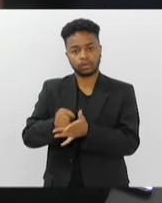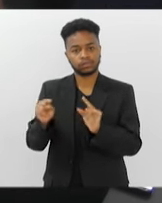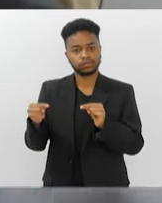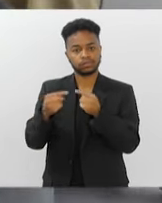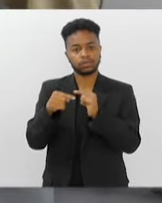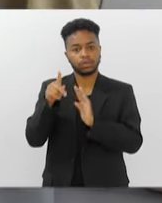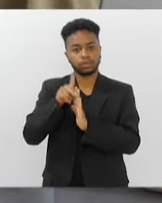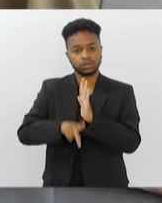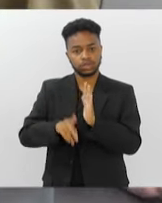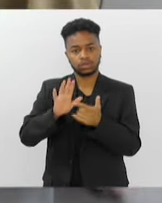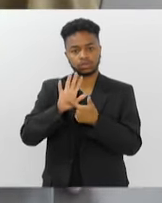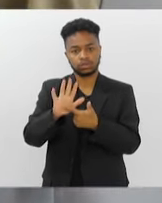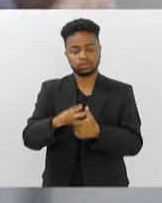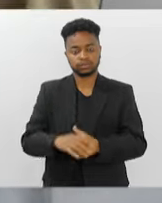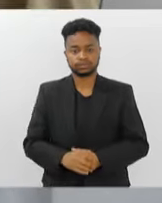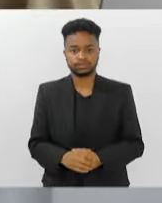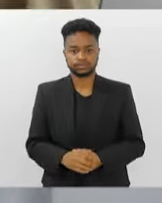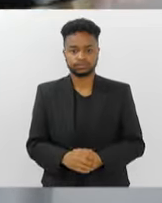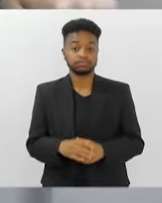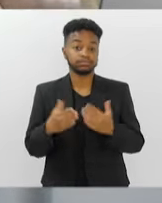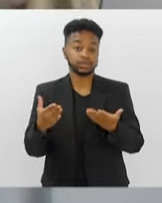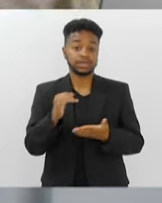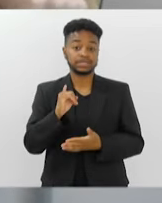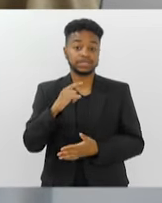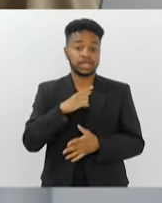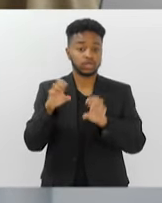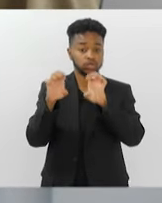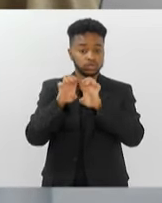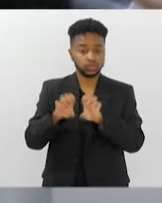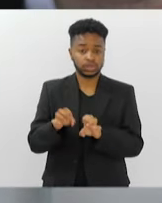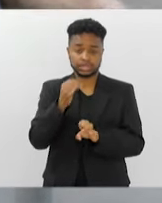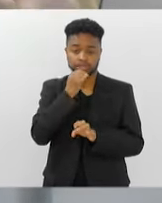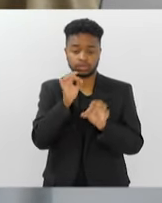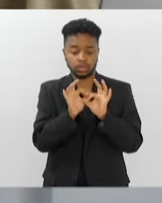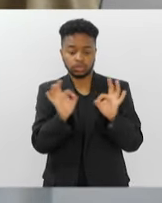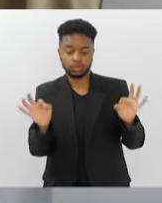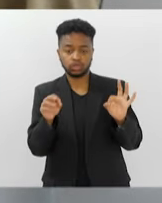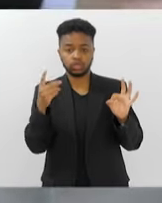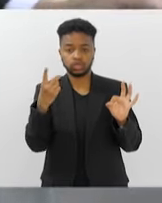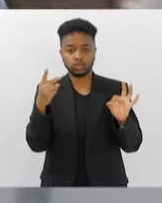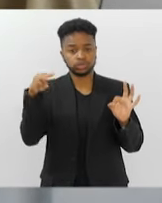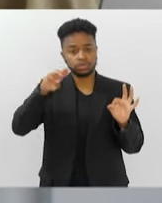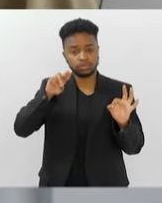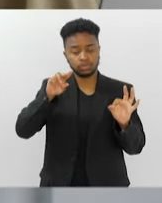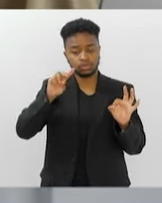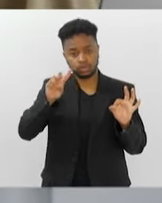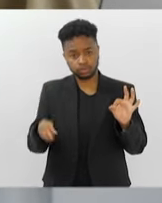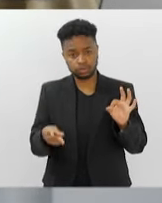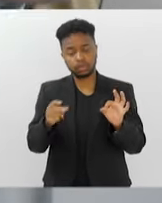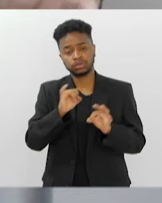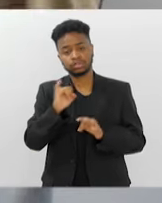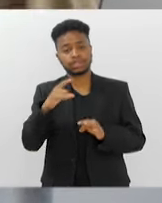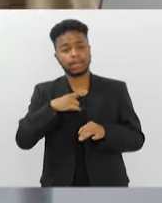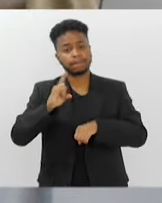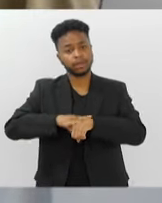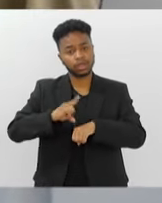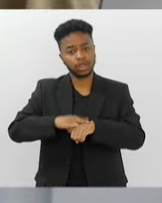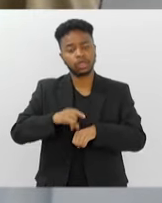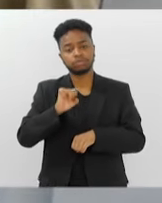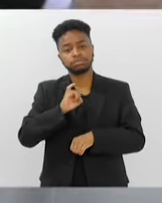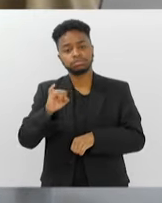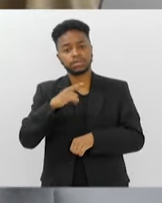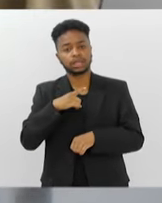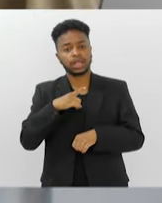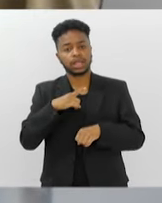projeto que tá sendo apresentado se tem se tem estrutura de 2000 M se vai ter banheiro químico se vai ter palco se vai ter sistema